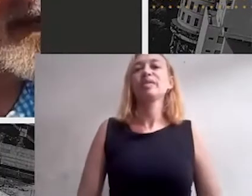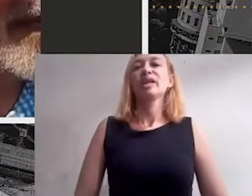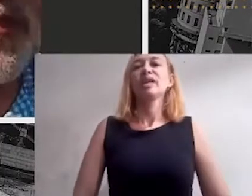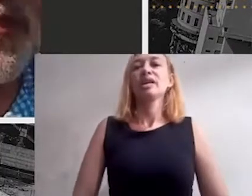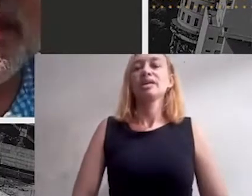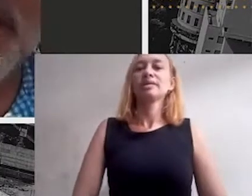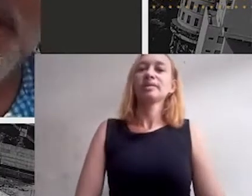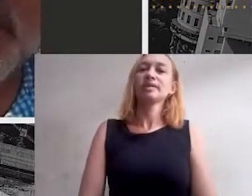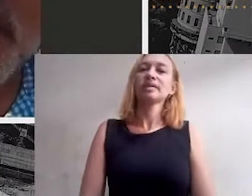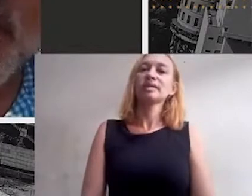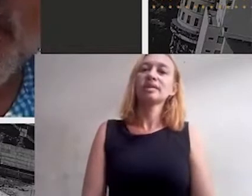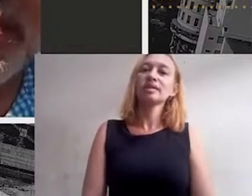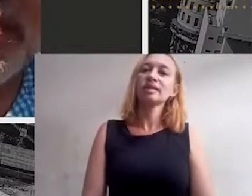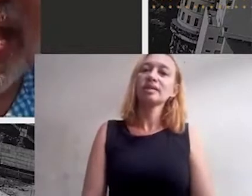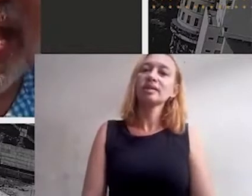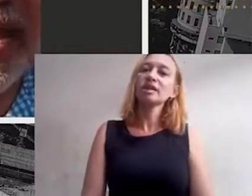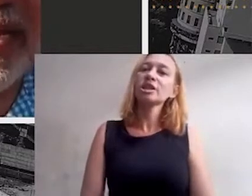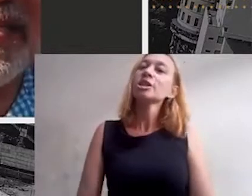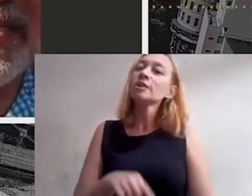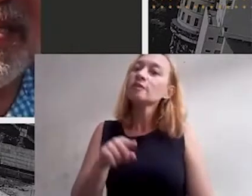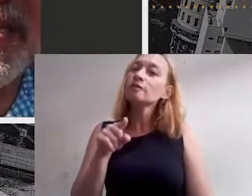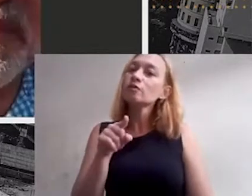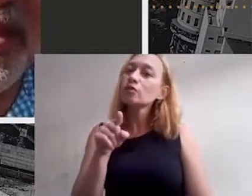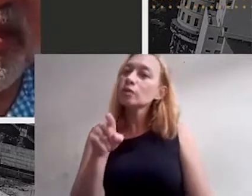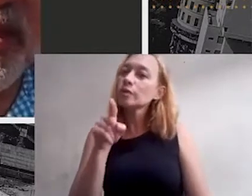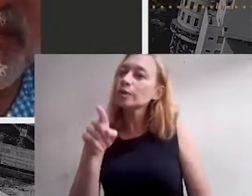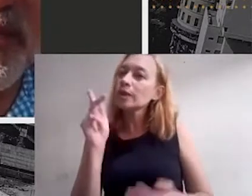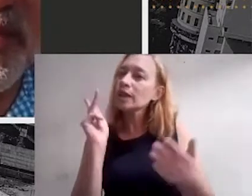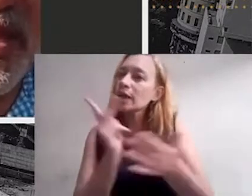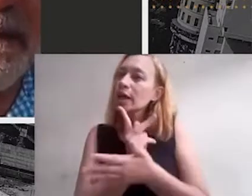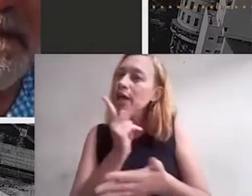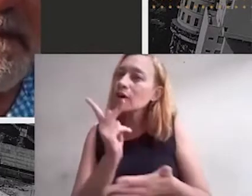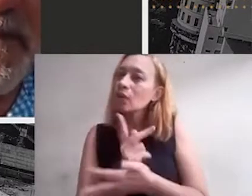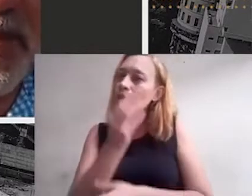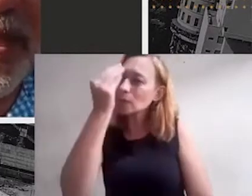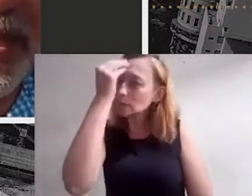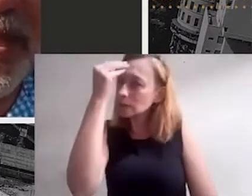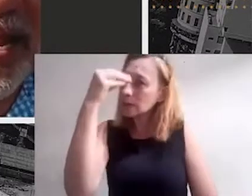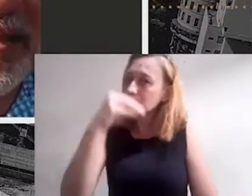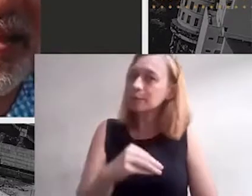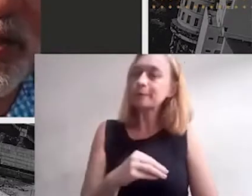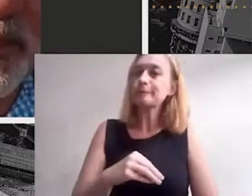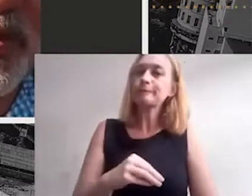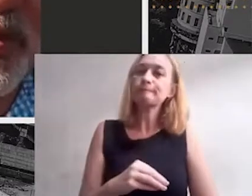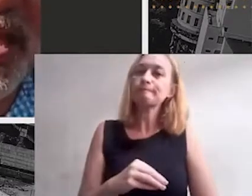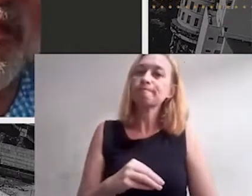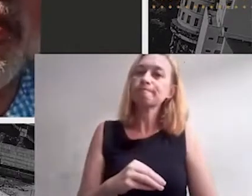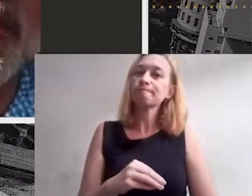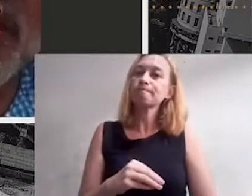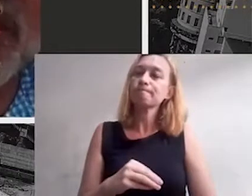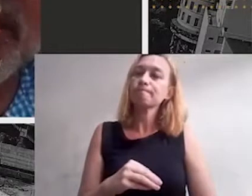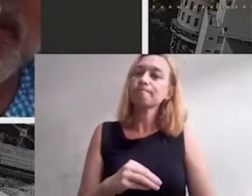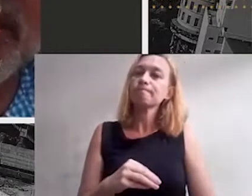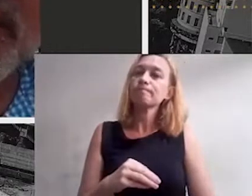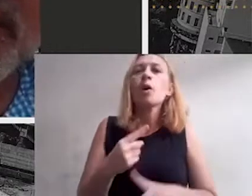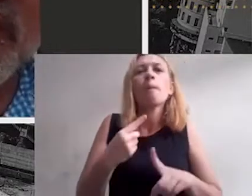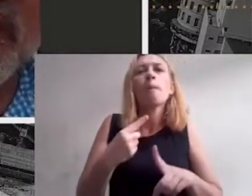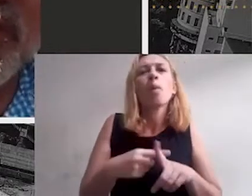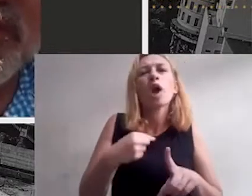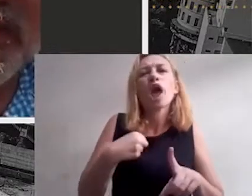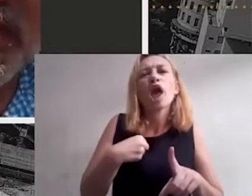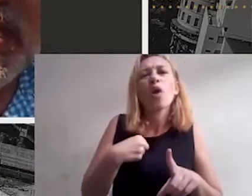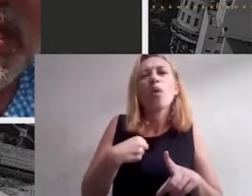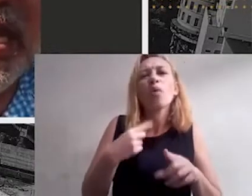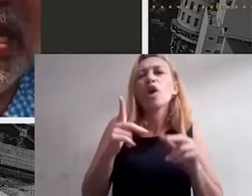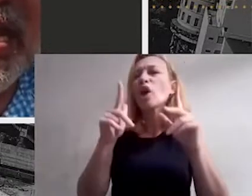se você fez uma coisa errada e se arrependeu, né, dela, por que, que eu vou cometer o mesmo erro?